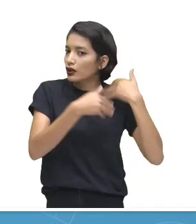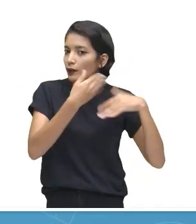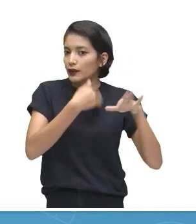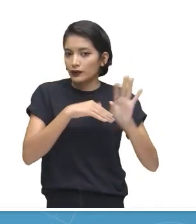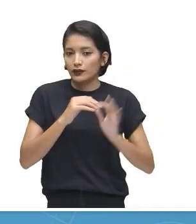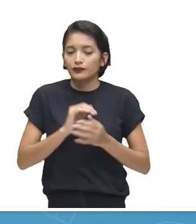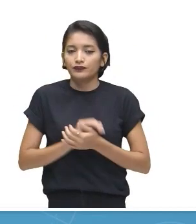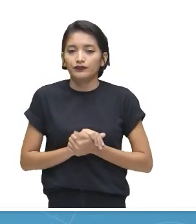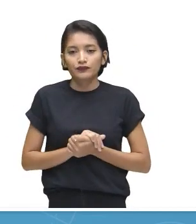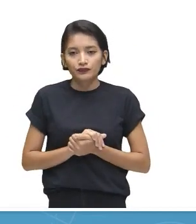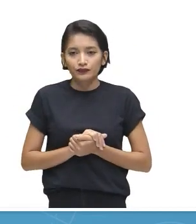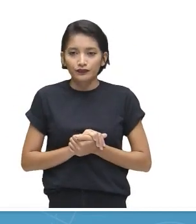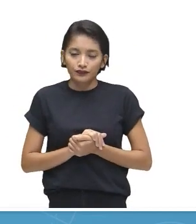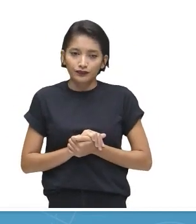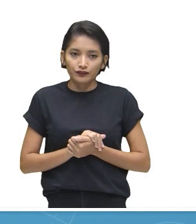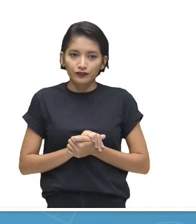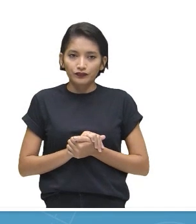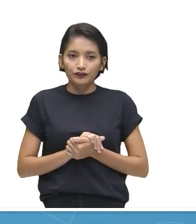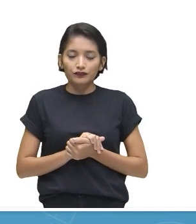imagem.